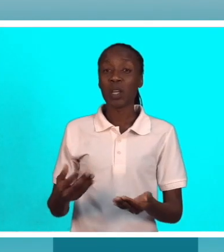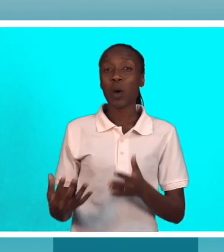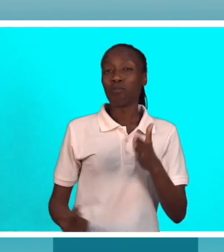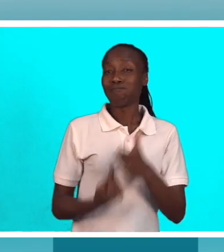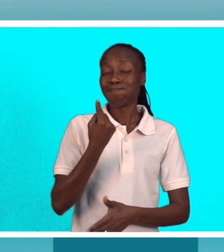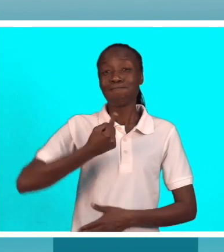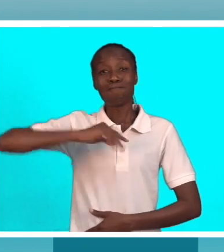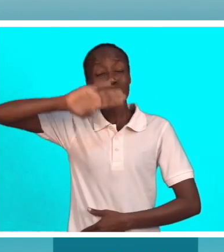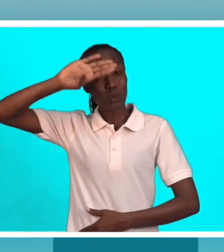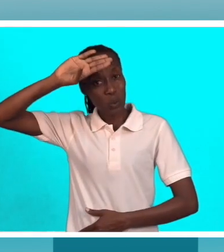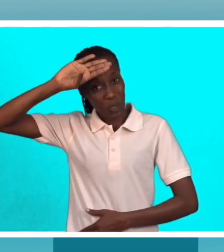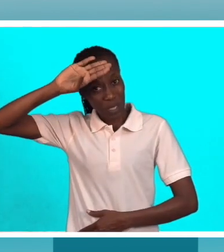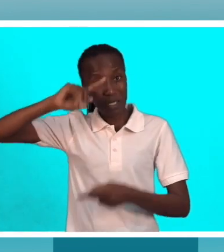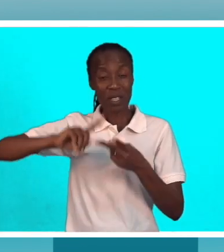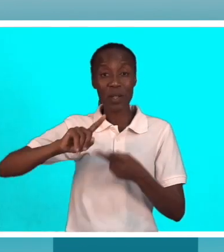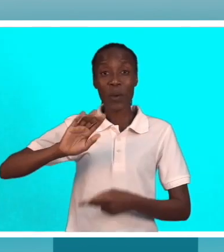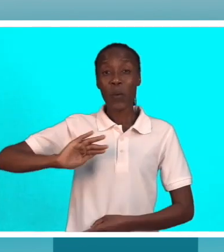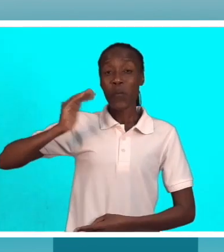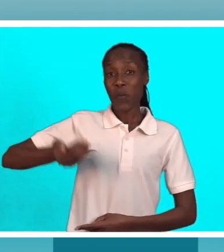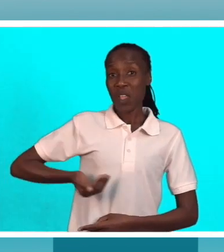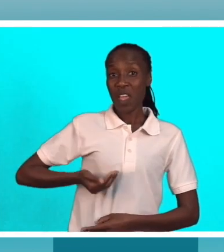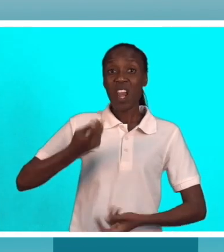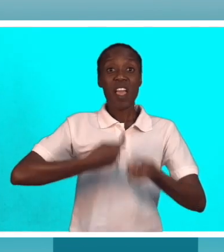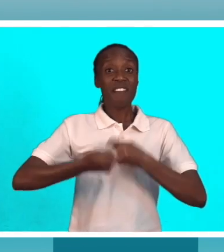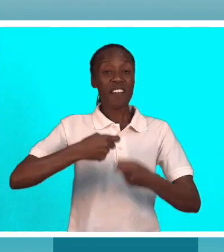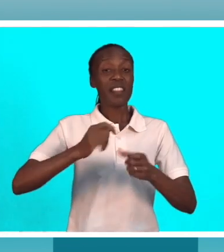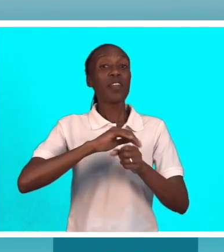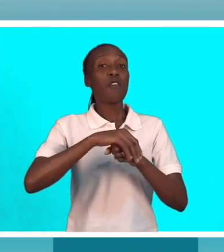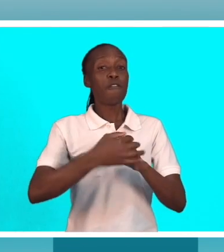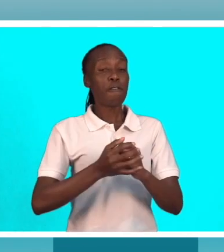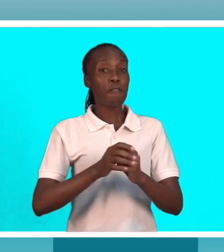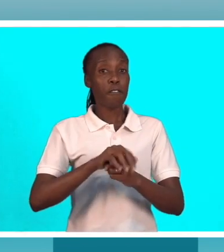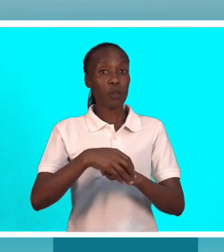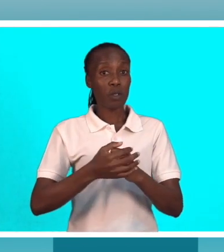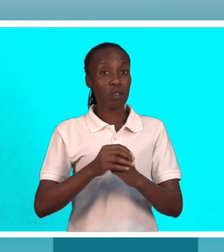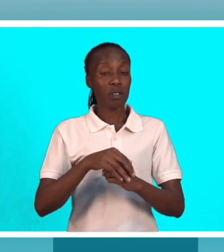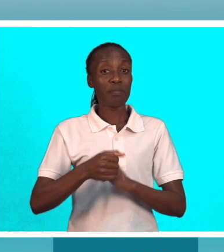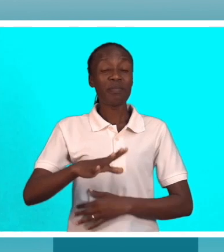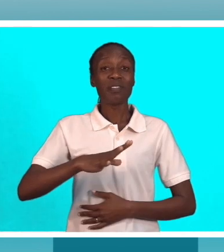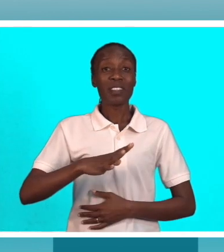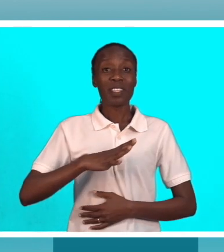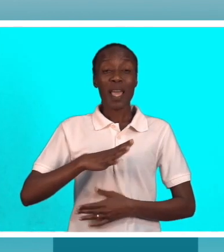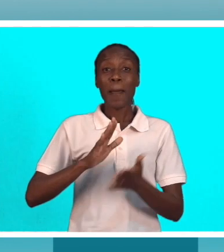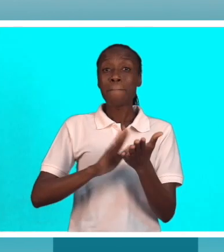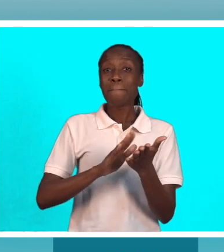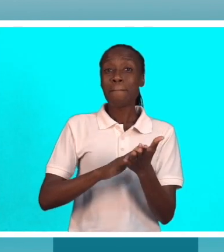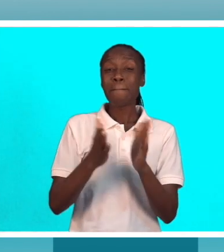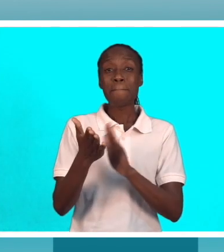trazer doenças quando uma mulher que está a vender as frutas, tem mãos